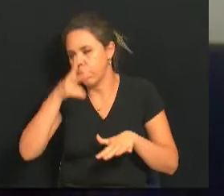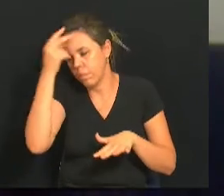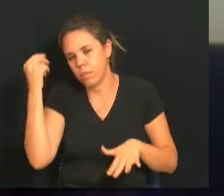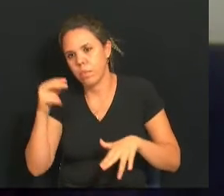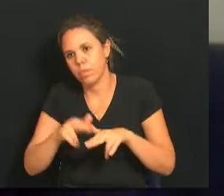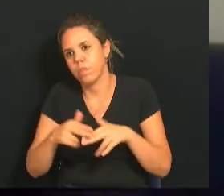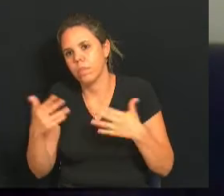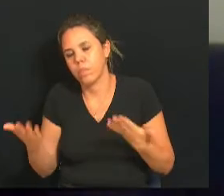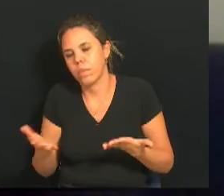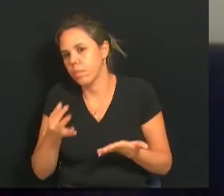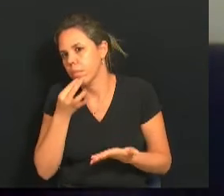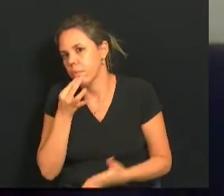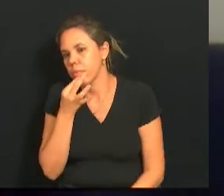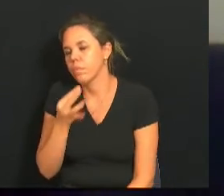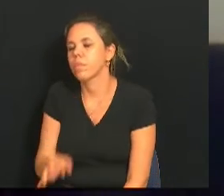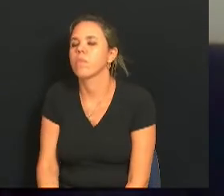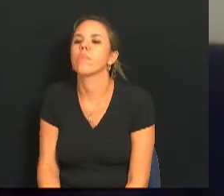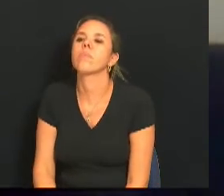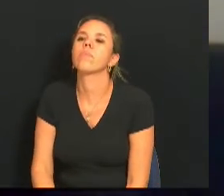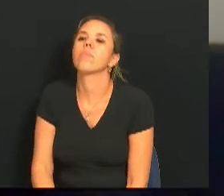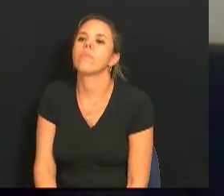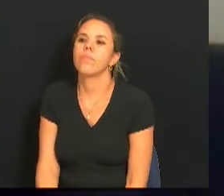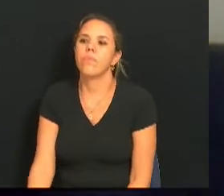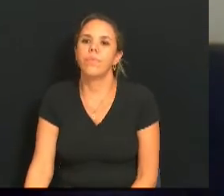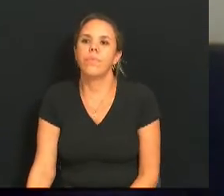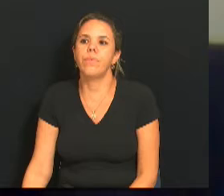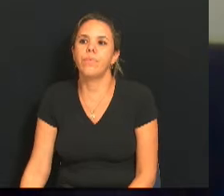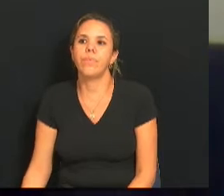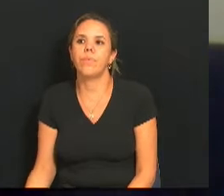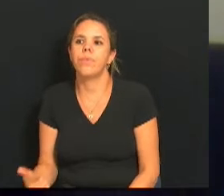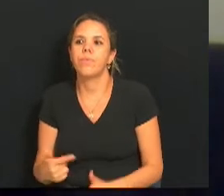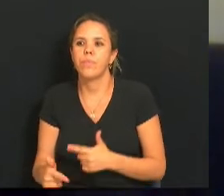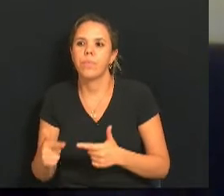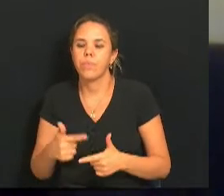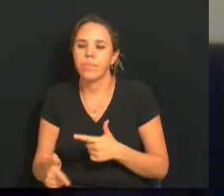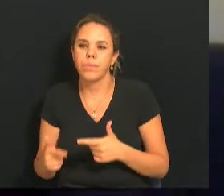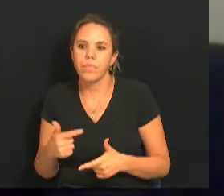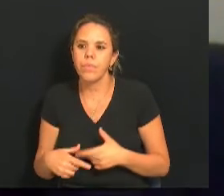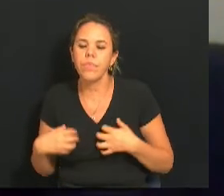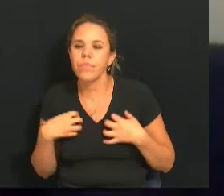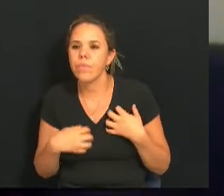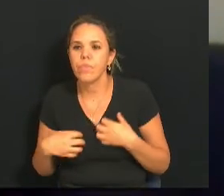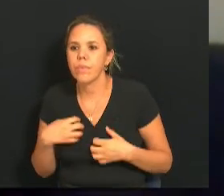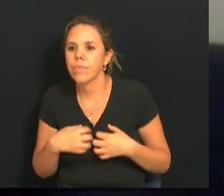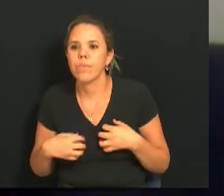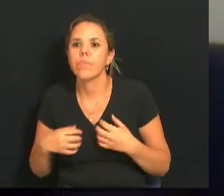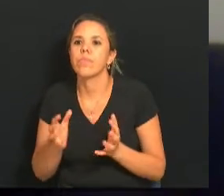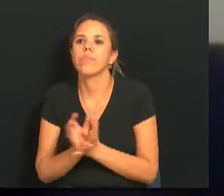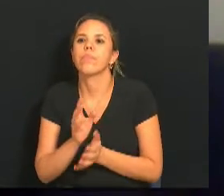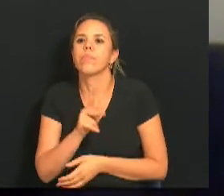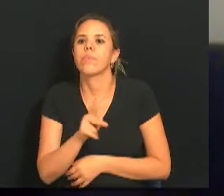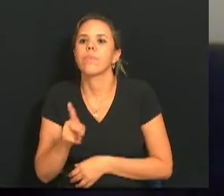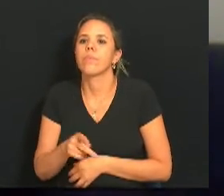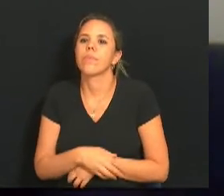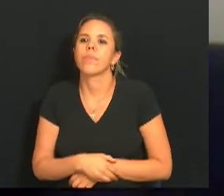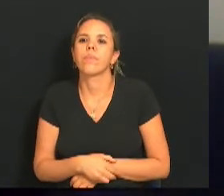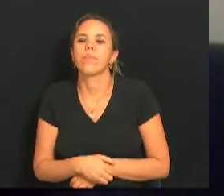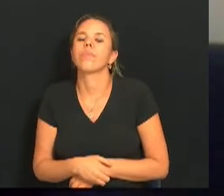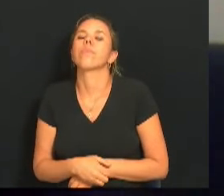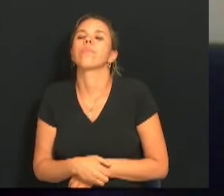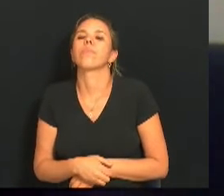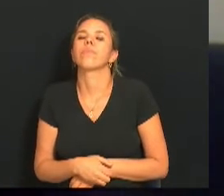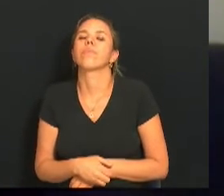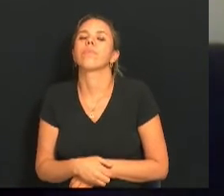para manifestar um descontentamento por parte do corpo docente, de forma especial, dessas